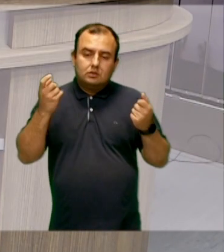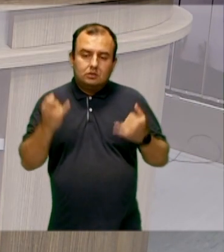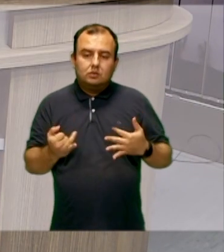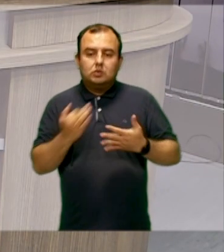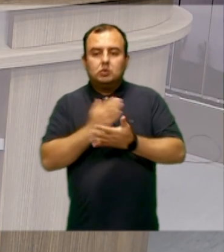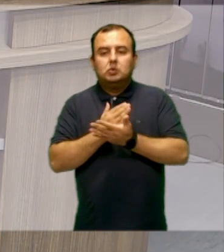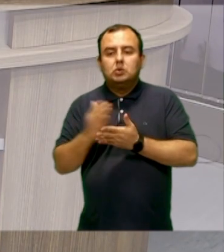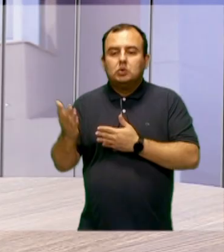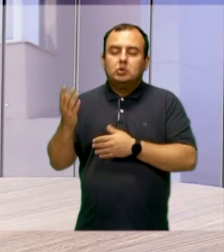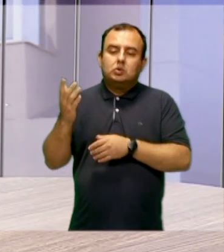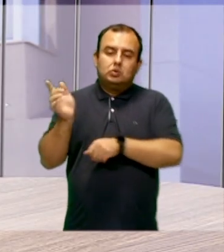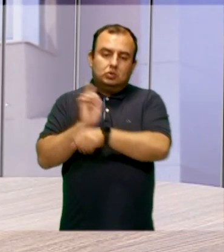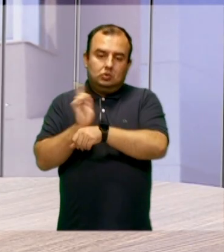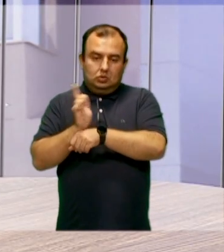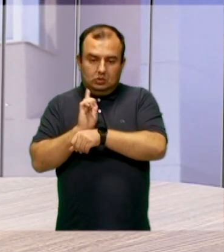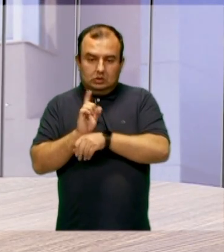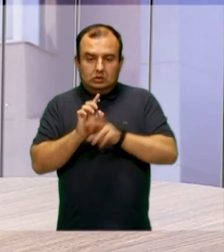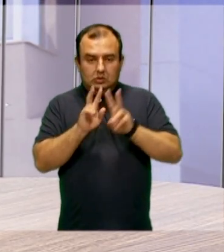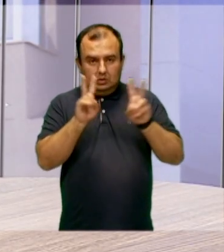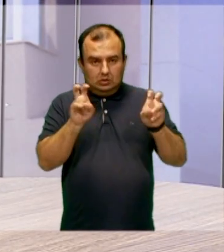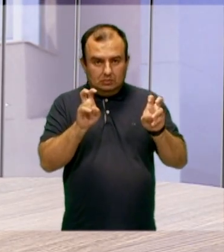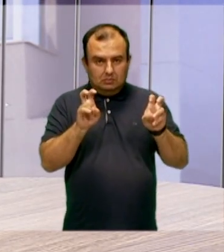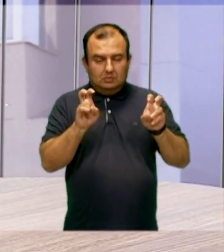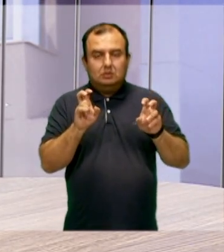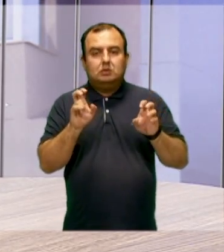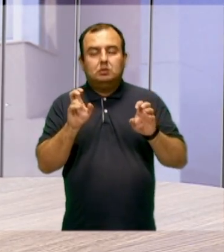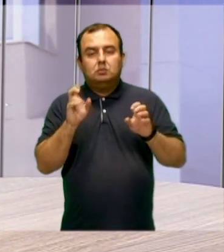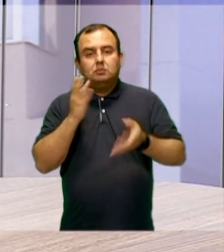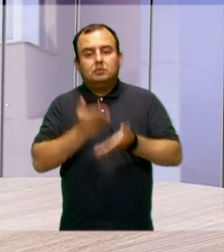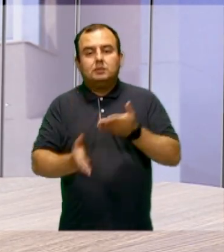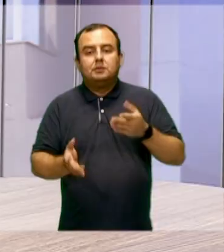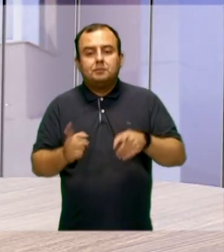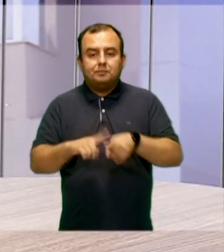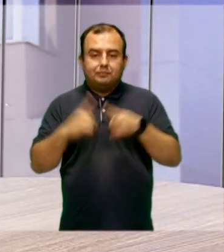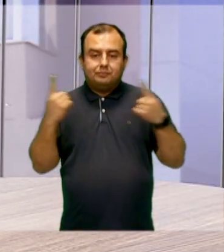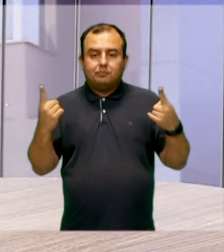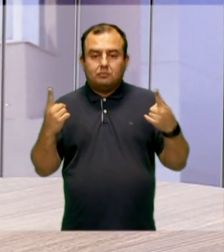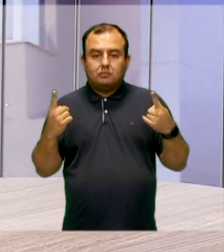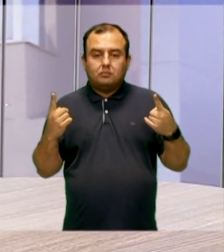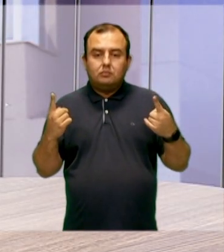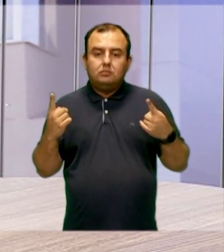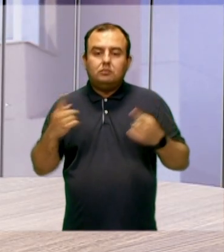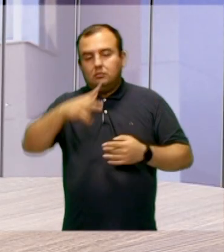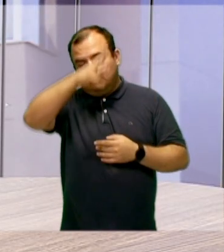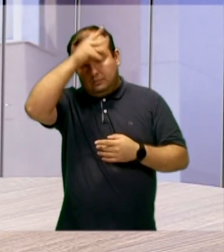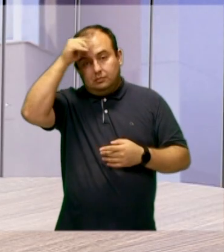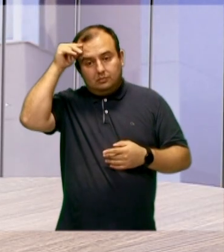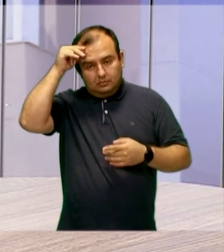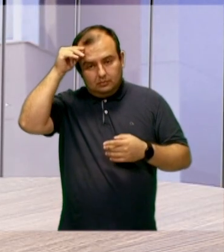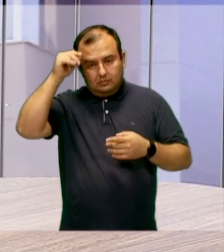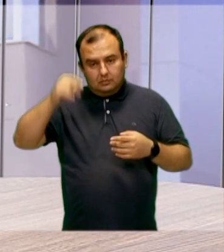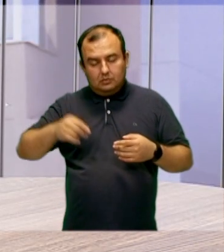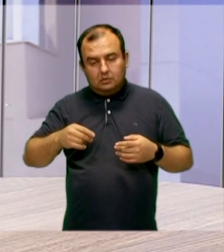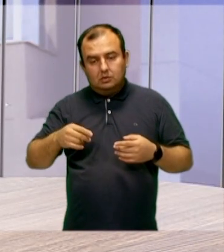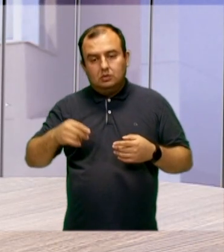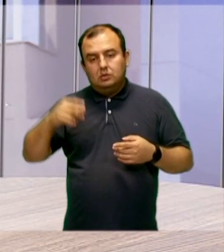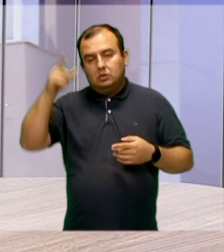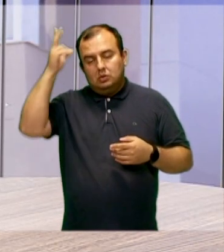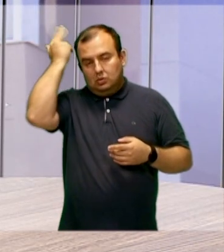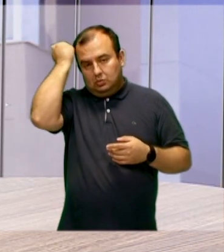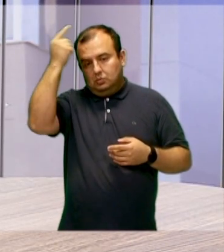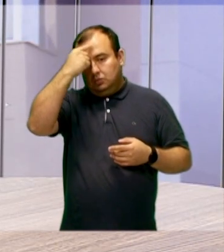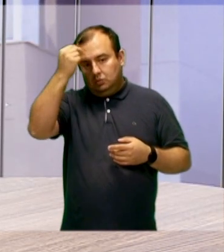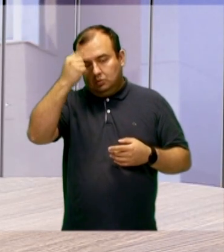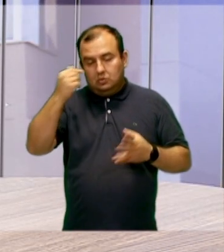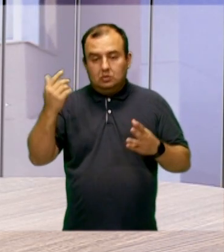no início da nossa gestão. Se eu fugir do assunto, isso me corta. Mas quando o prefeito Robson e o vice-prefeito Rubens me convidaram para estar